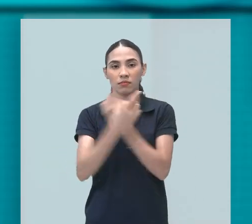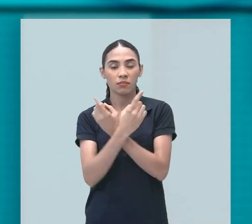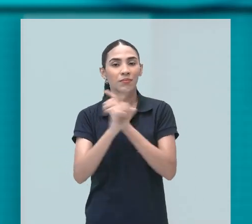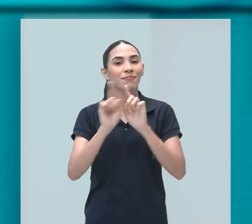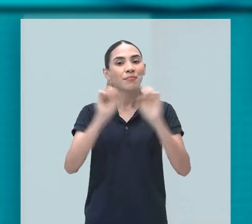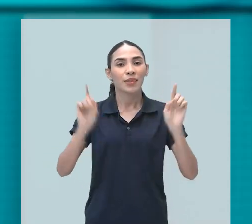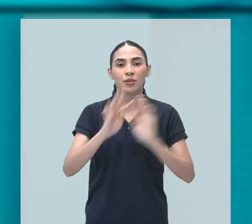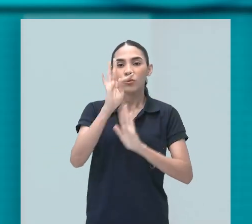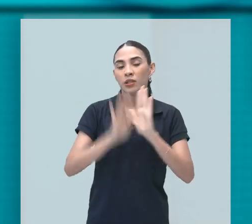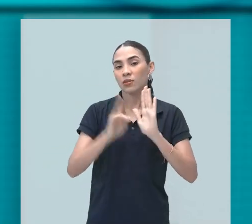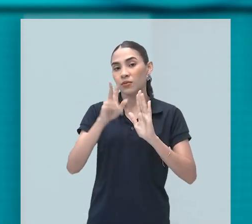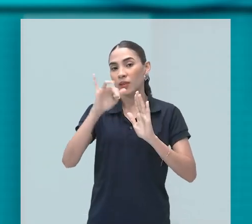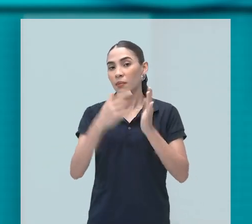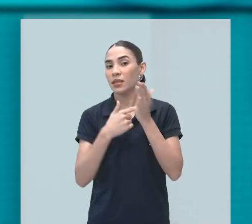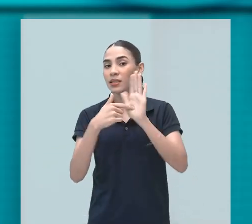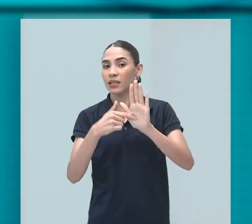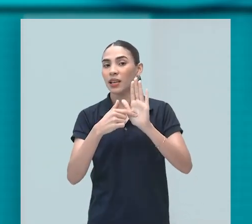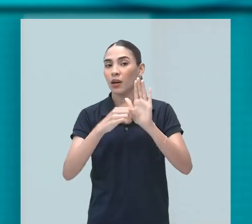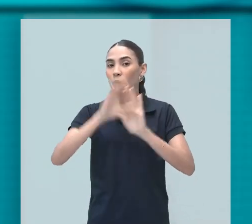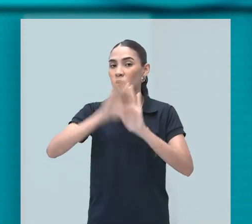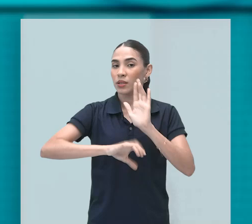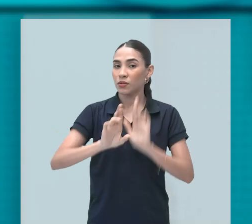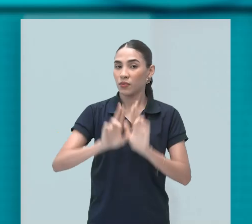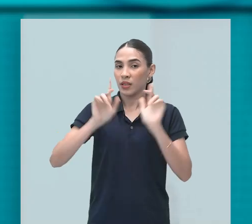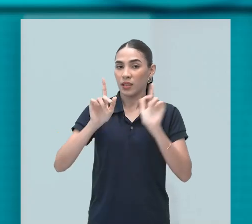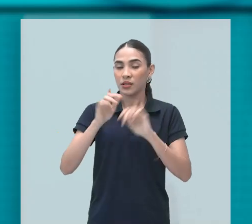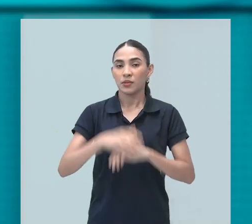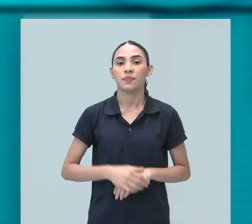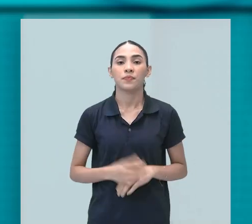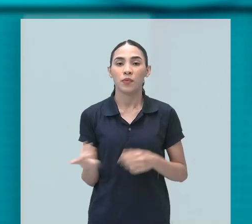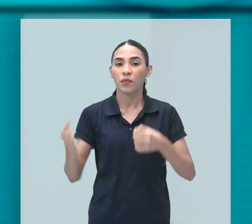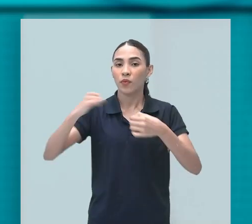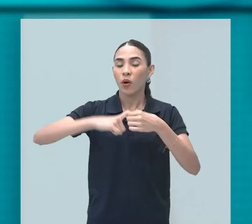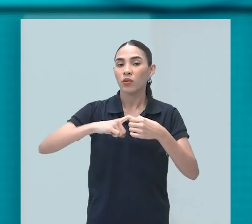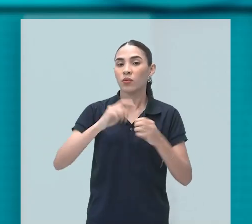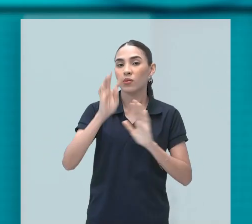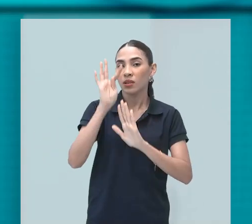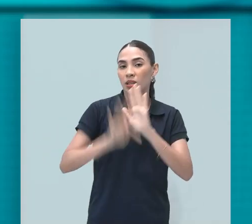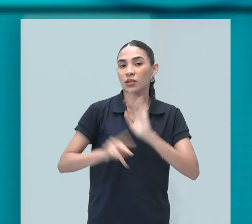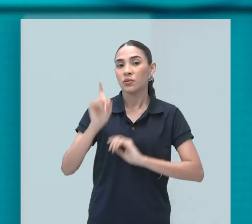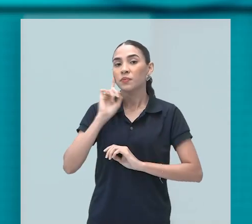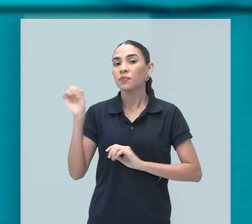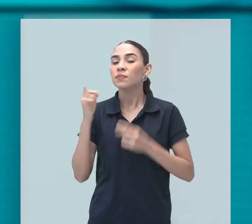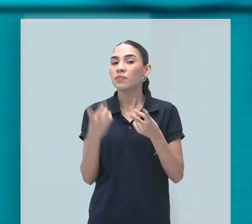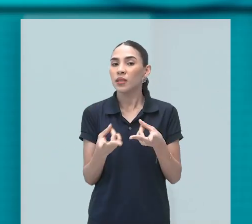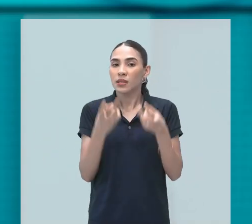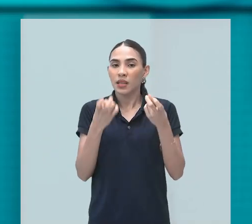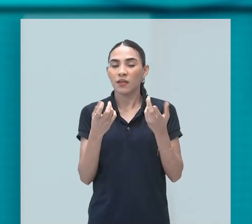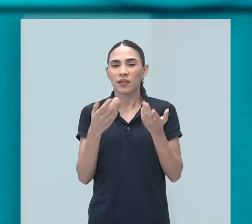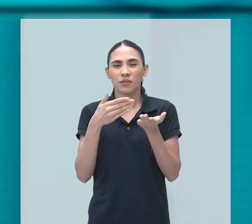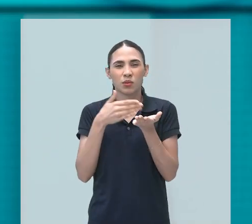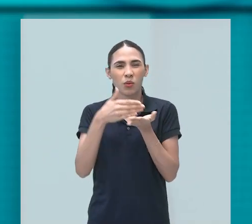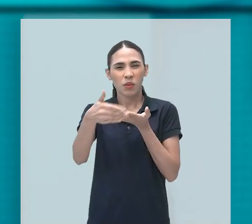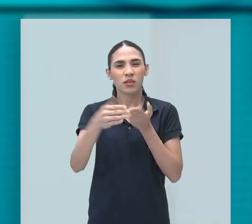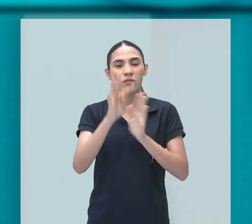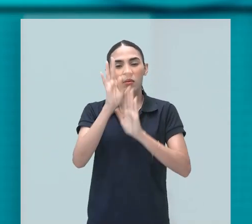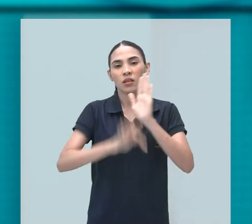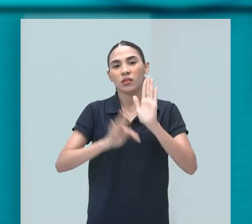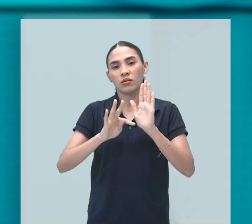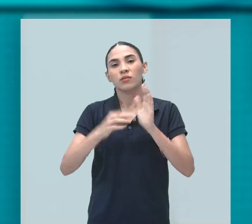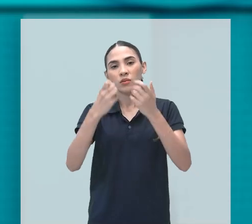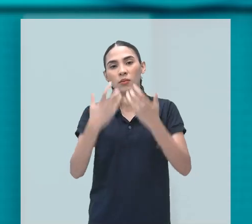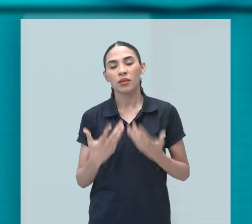faz uma distinção clara. Voltando ao nosso texto rapidinho, a gente percebe essa distinção logo ali nas linhas que abordam exatamente